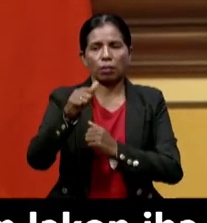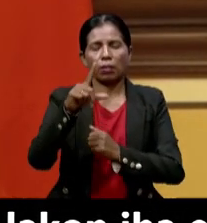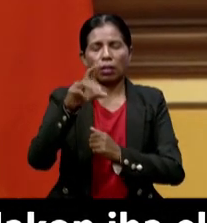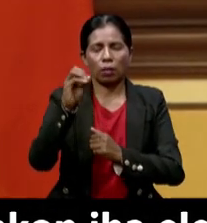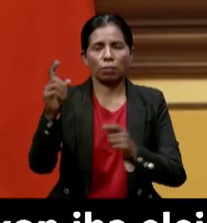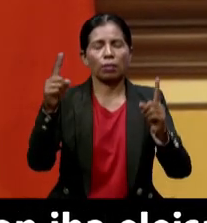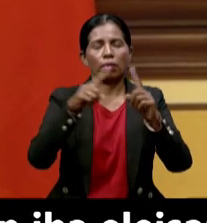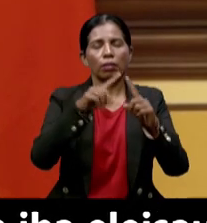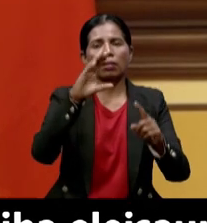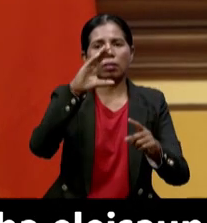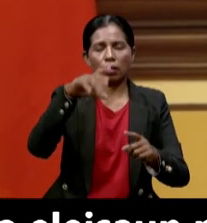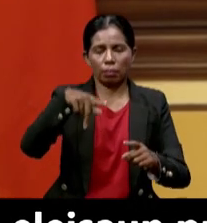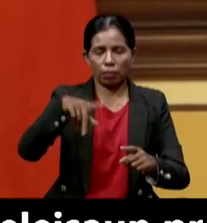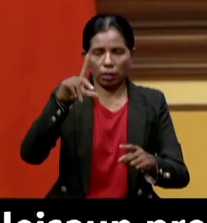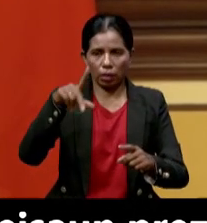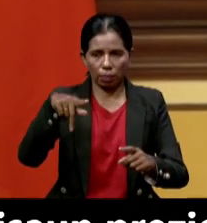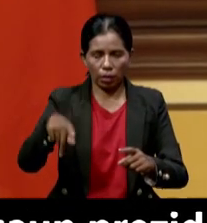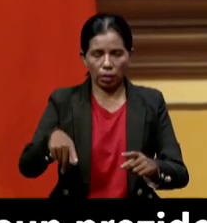CPLP, para a sua